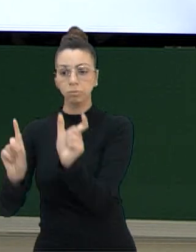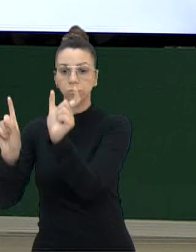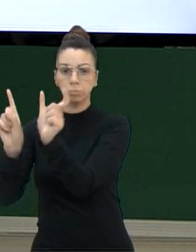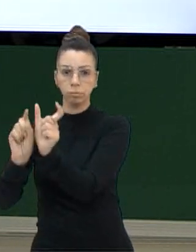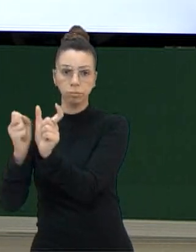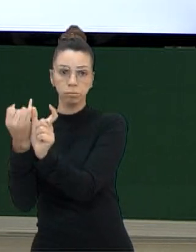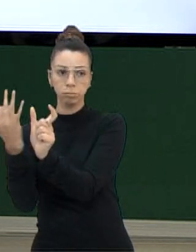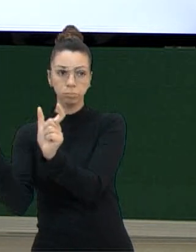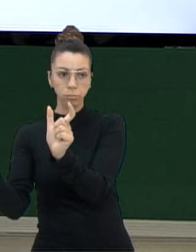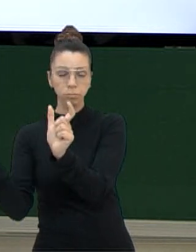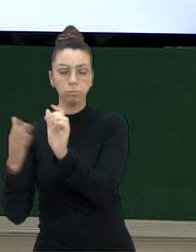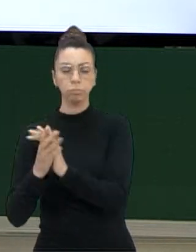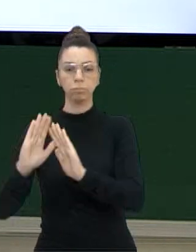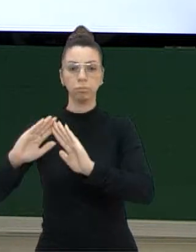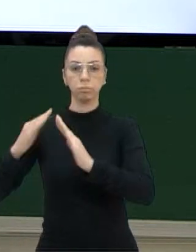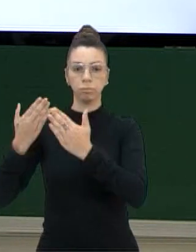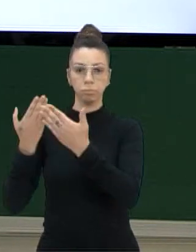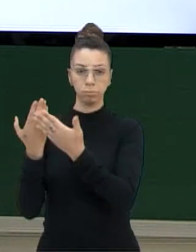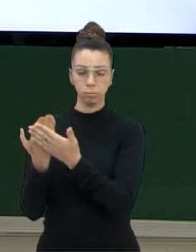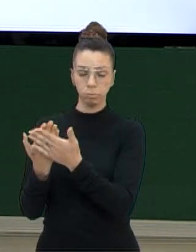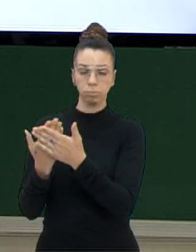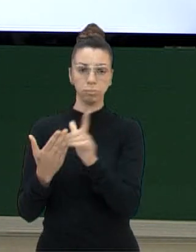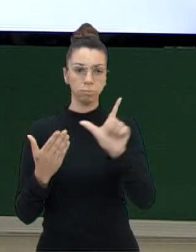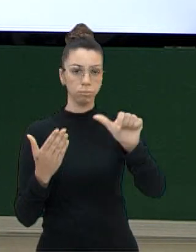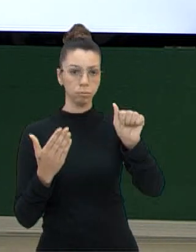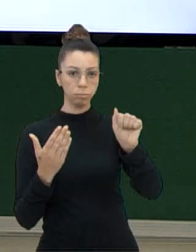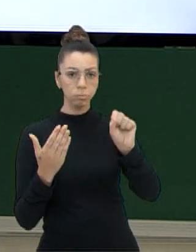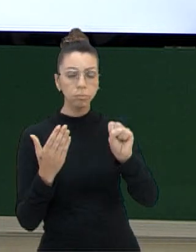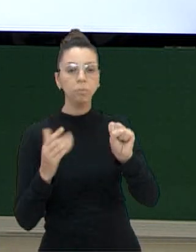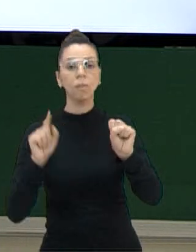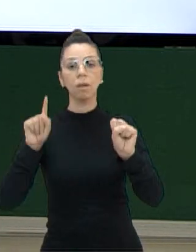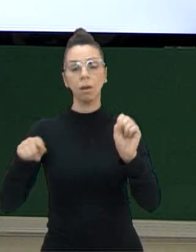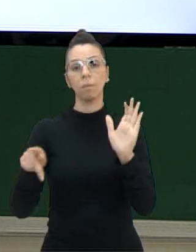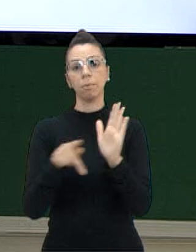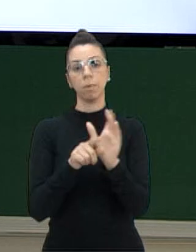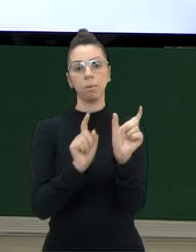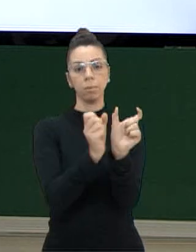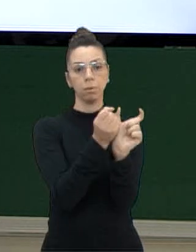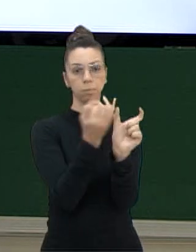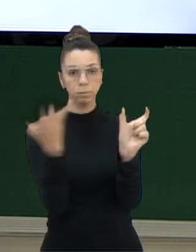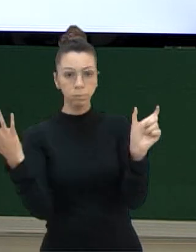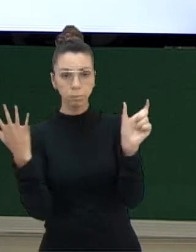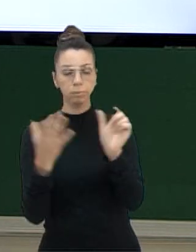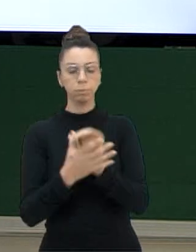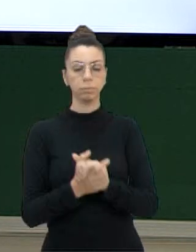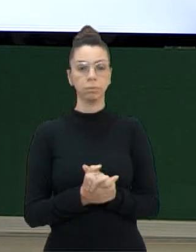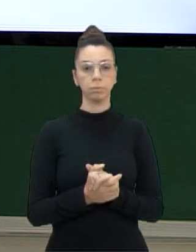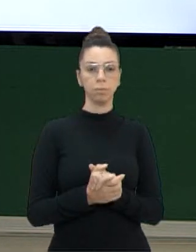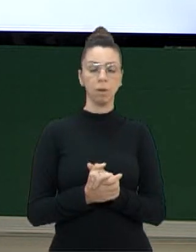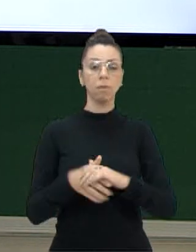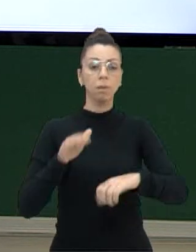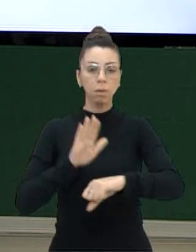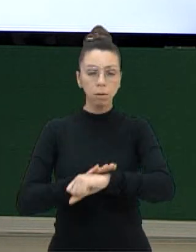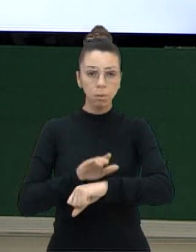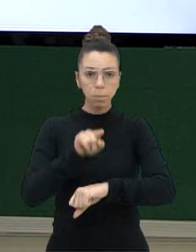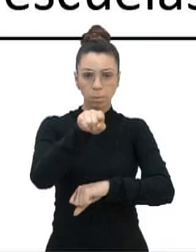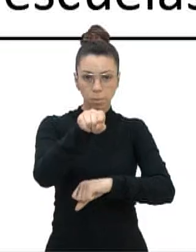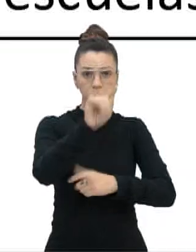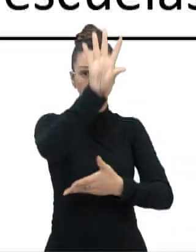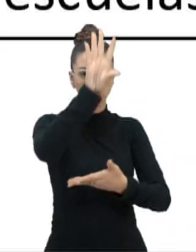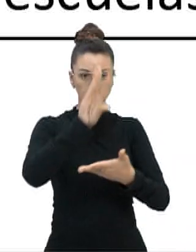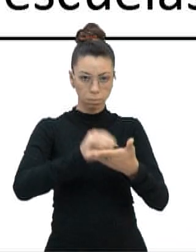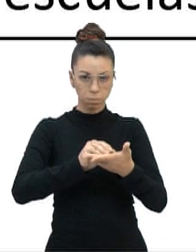feminino plural. Las, el artículo feminino plural. Perfeito? Então, o professor vai dar aquele tempinho para vocês fazerem o registro.